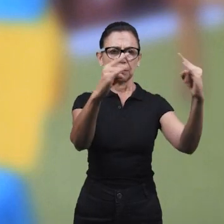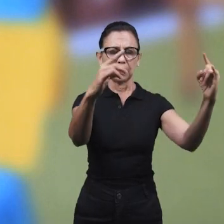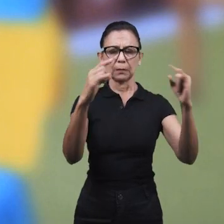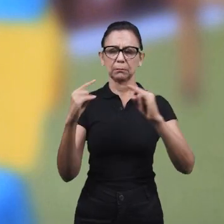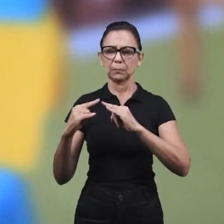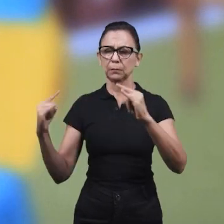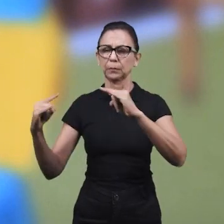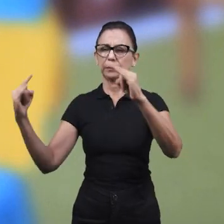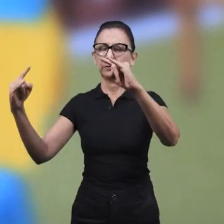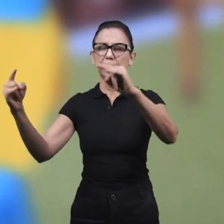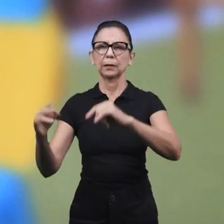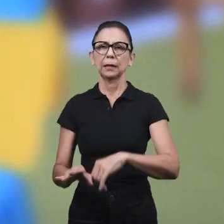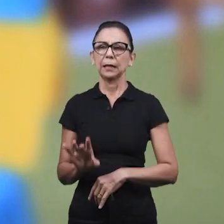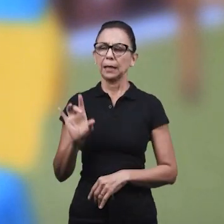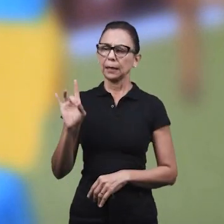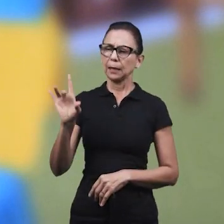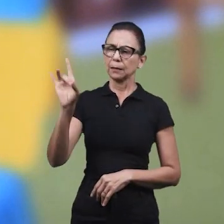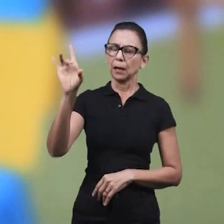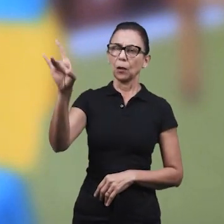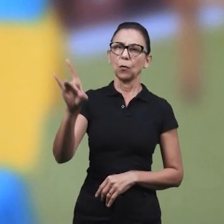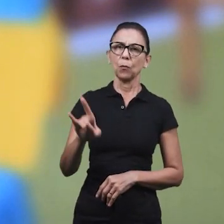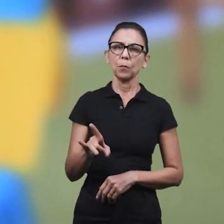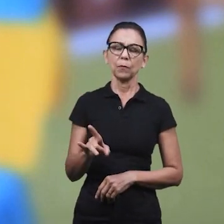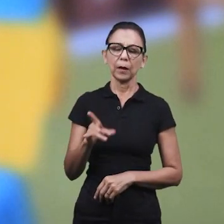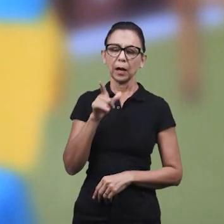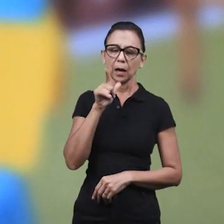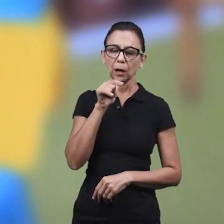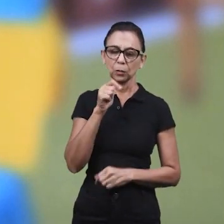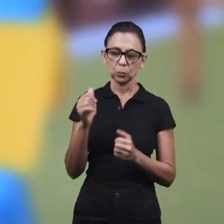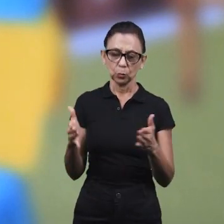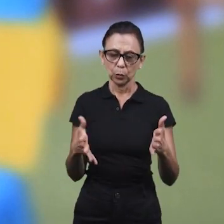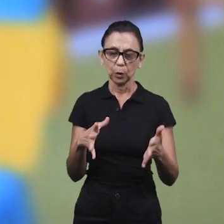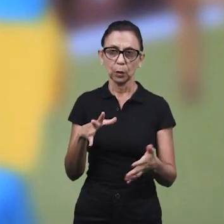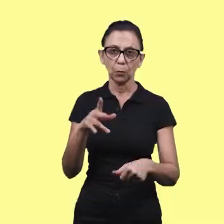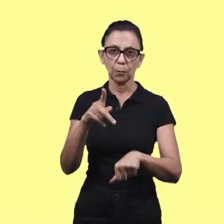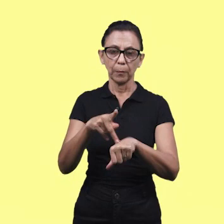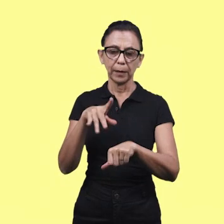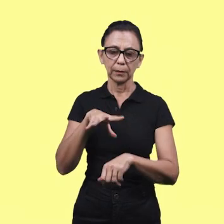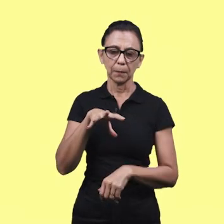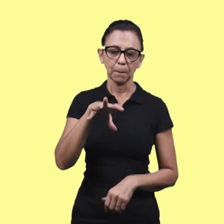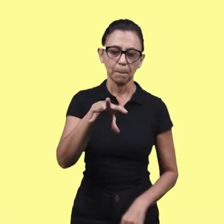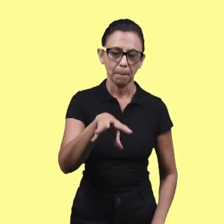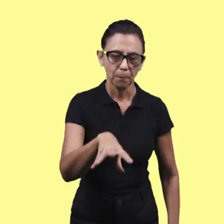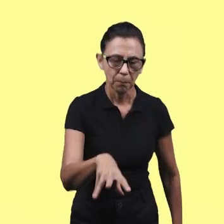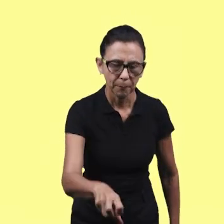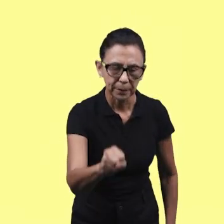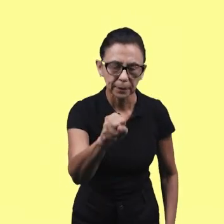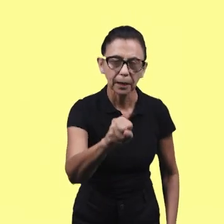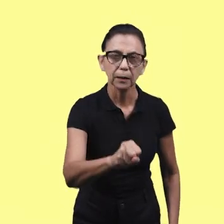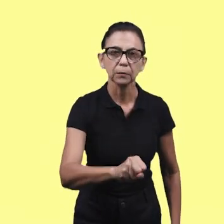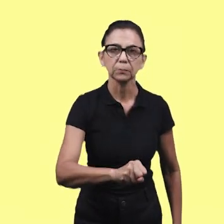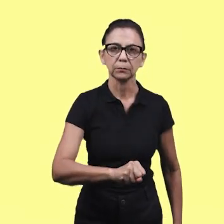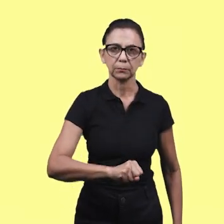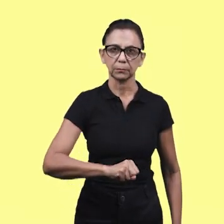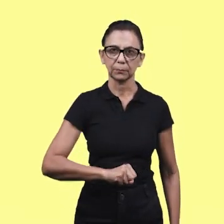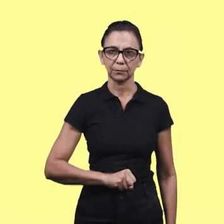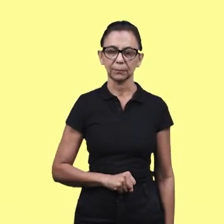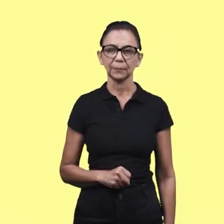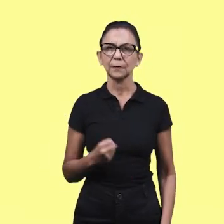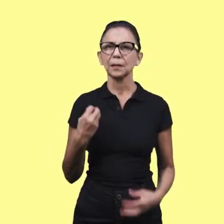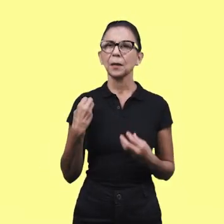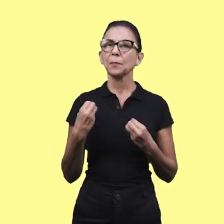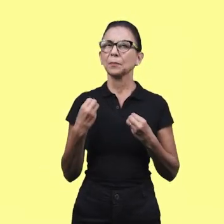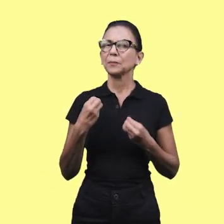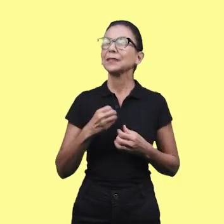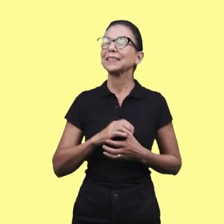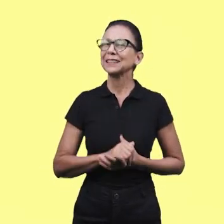outro lado do rio e colocar todas juntas para servirem como um sinal para as próximas gerações. Sabe por